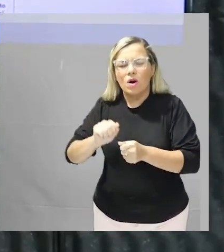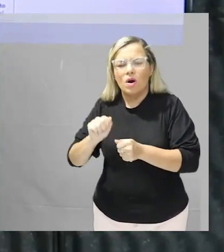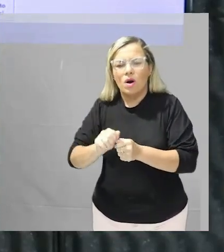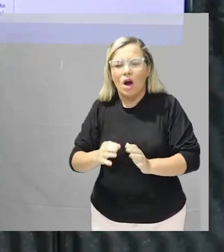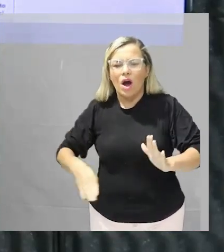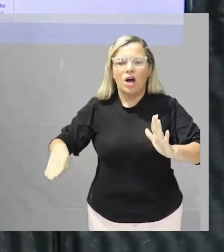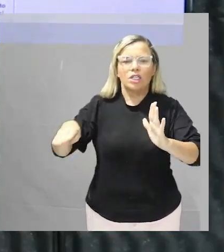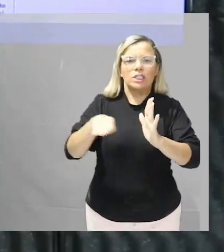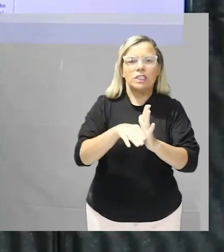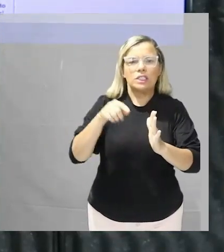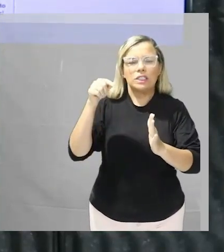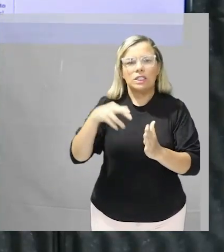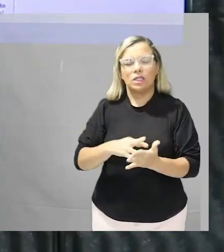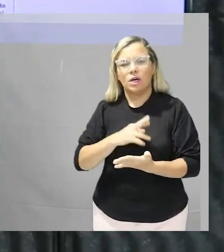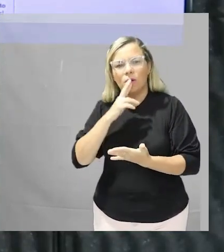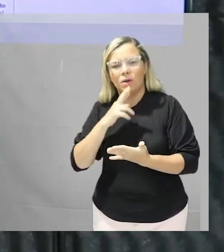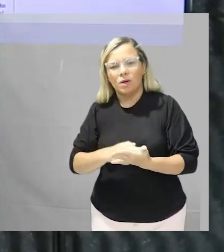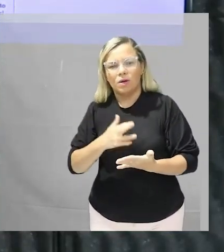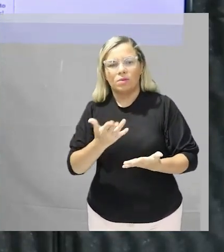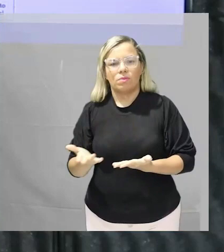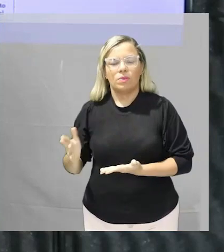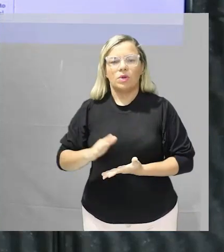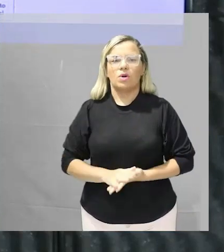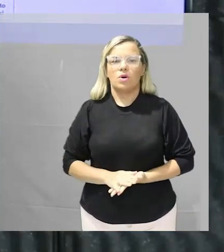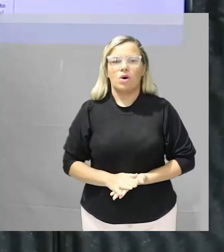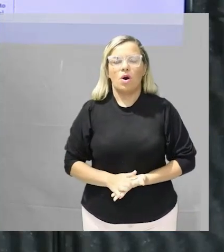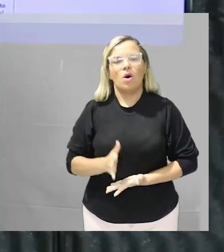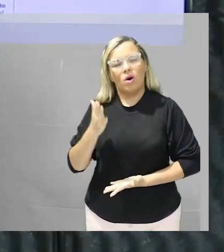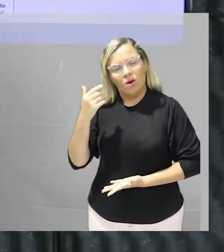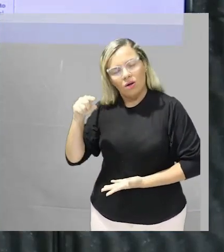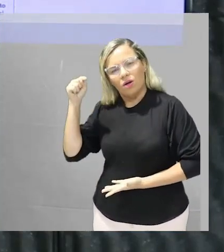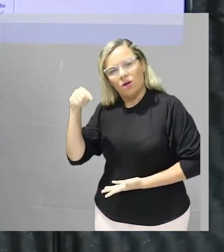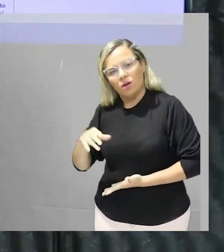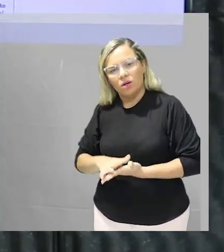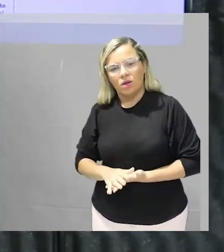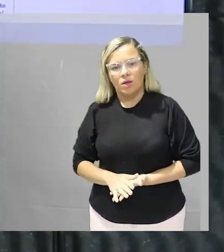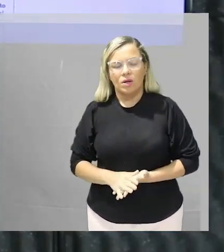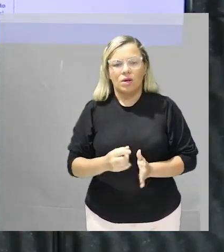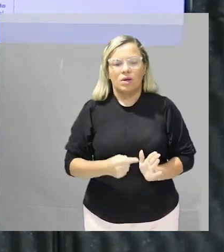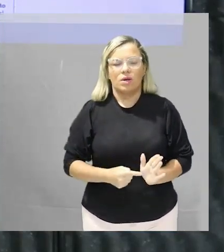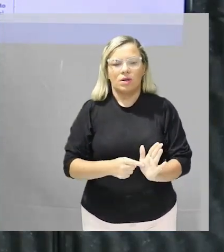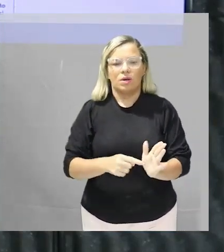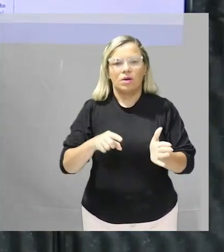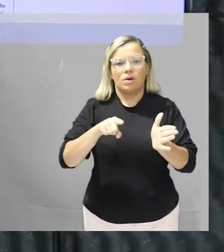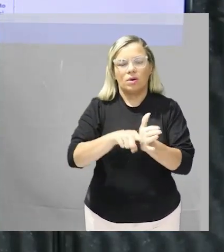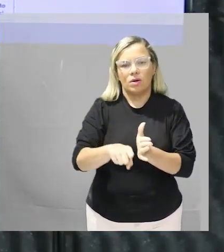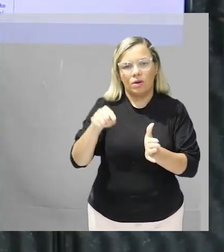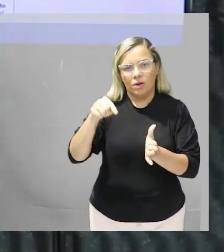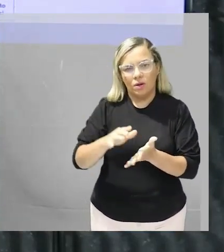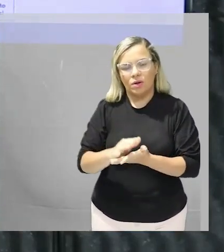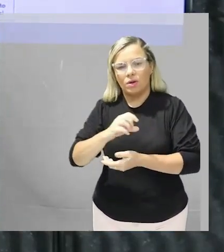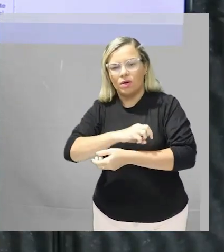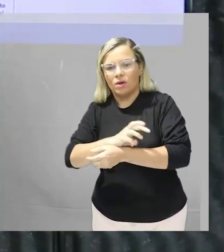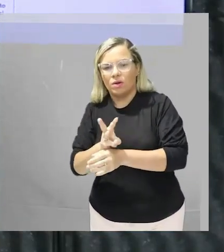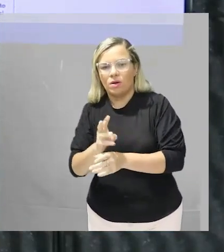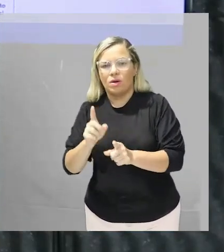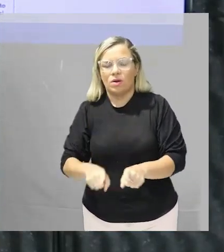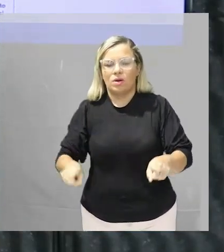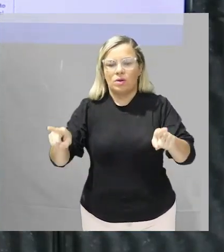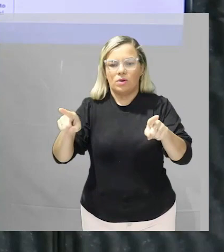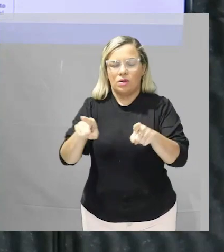resultado tá bom E como vocês bem sabe nós estamos trazendo questão para você da UEMA e também